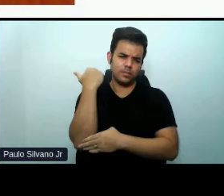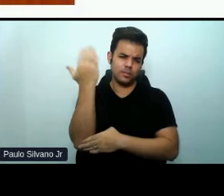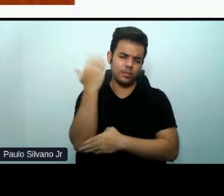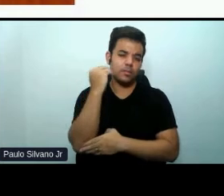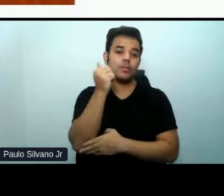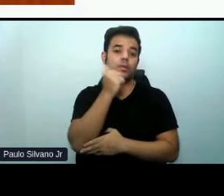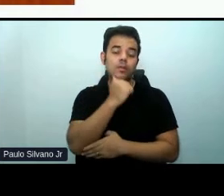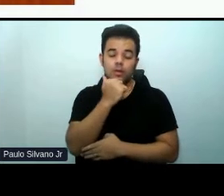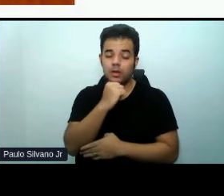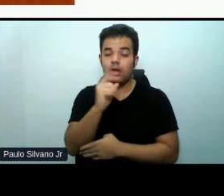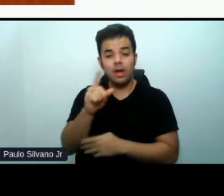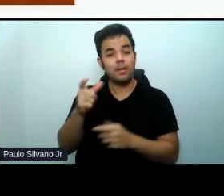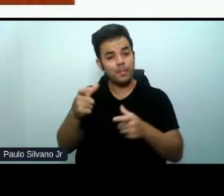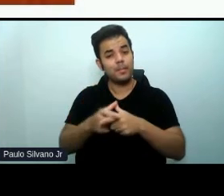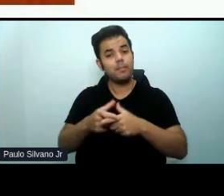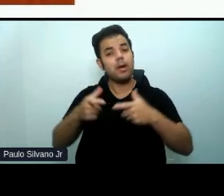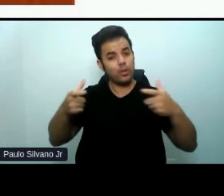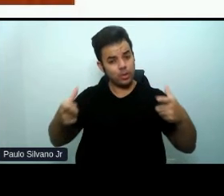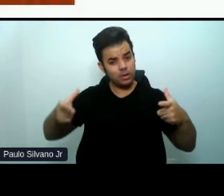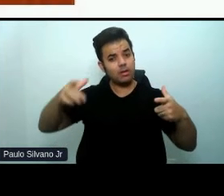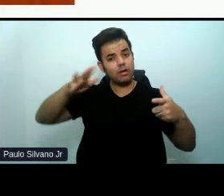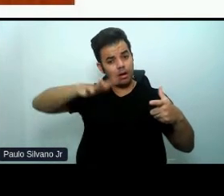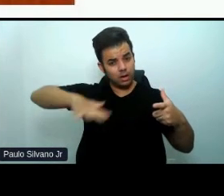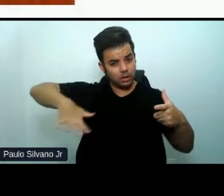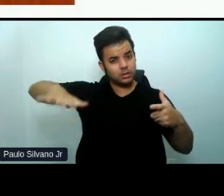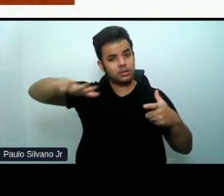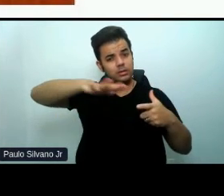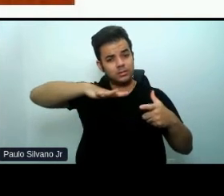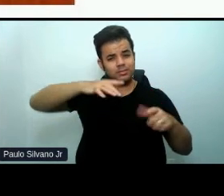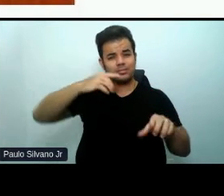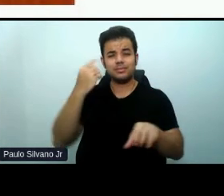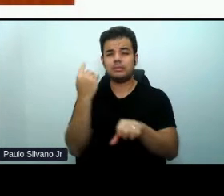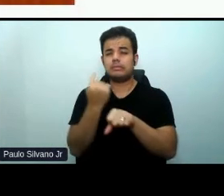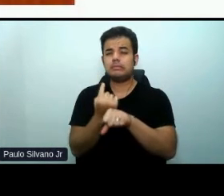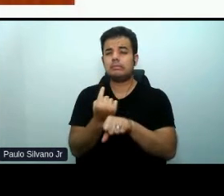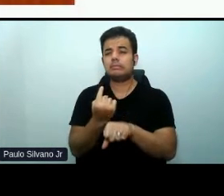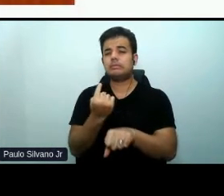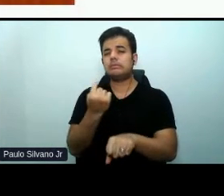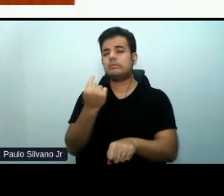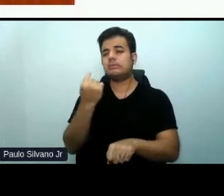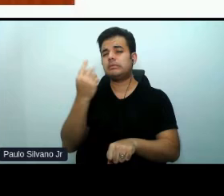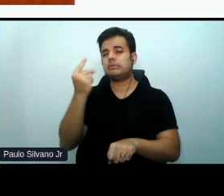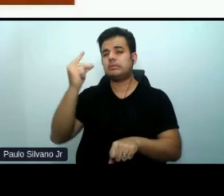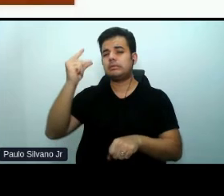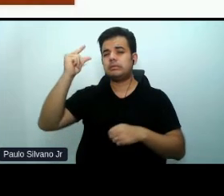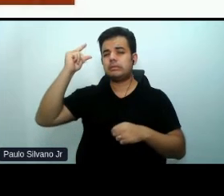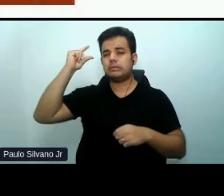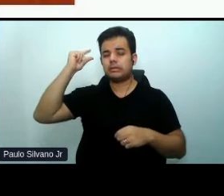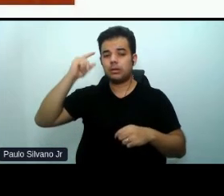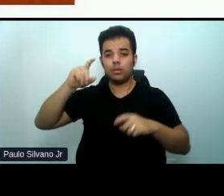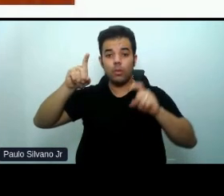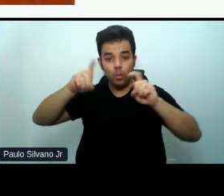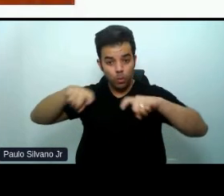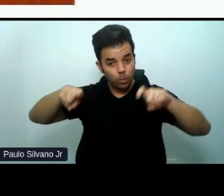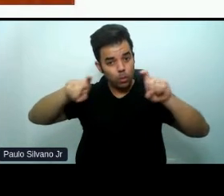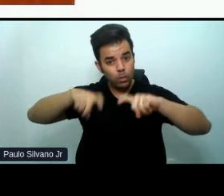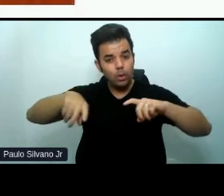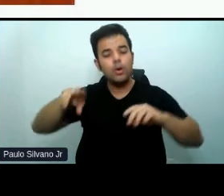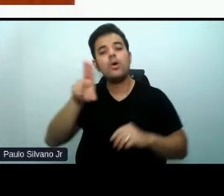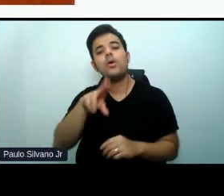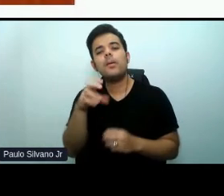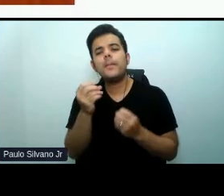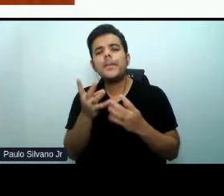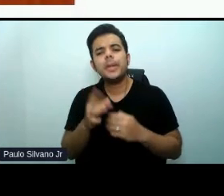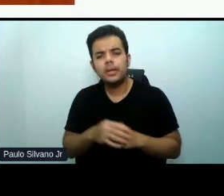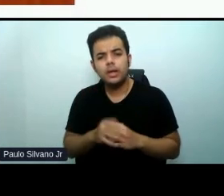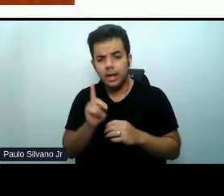elas eram maioria no nosso setor. E lá nos primórdios, as máquinas elas eram usadas basicamente para